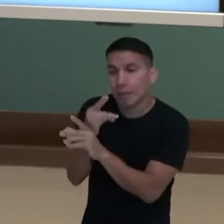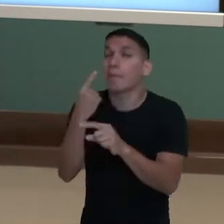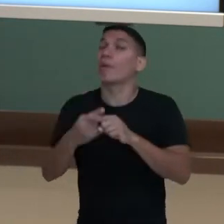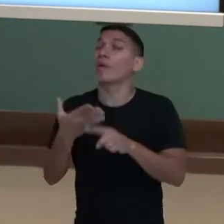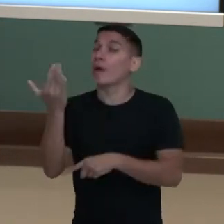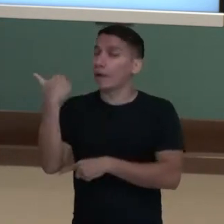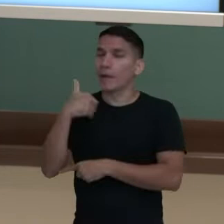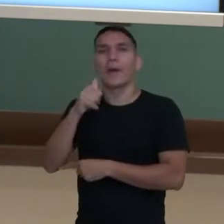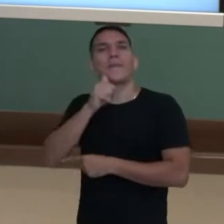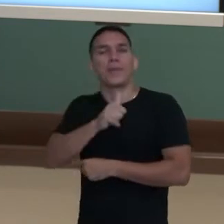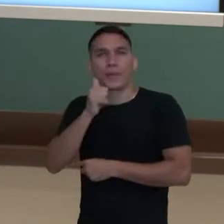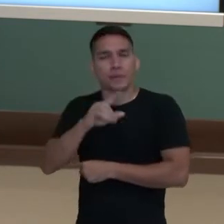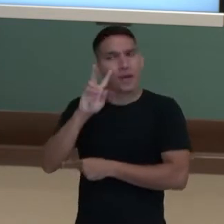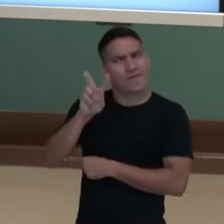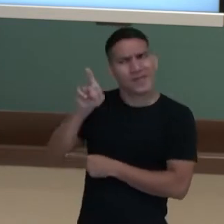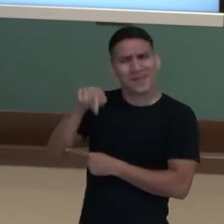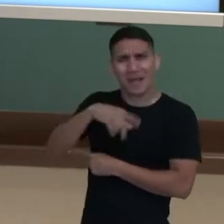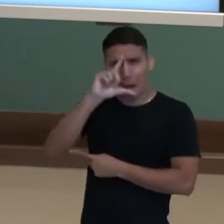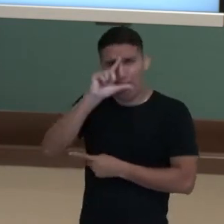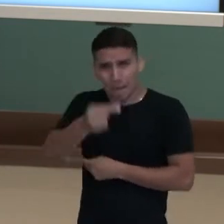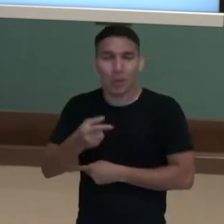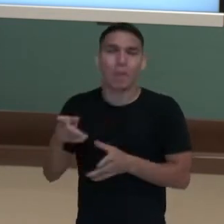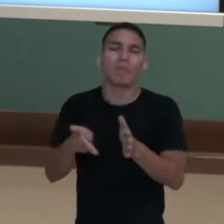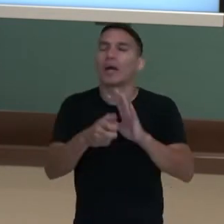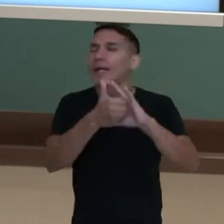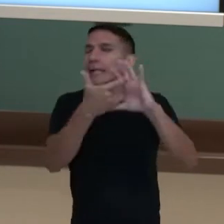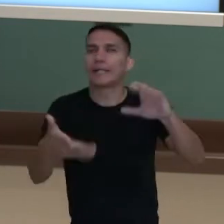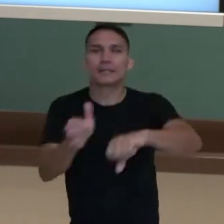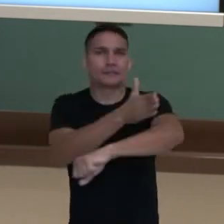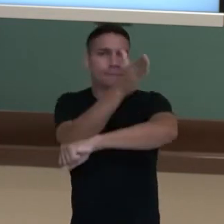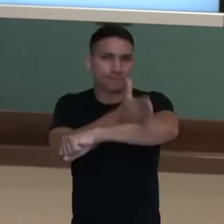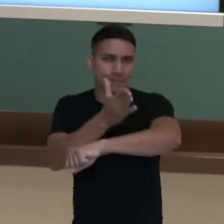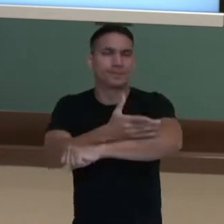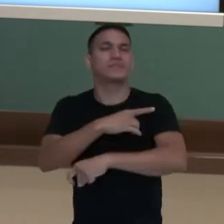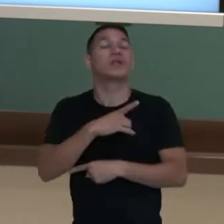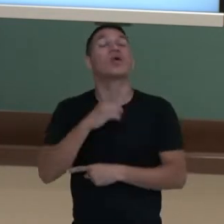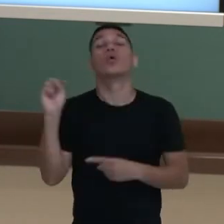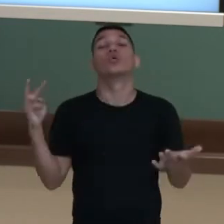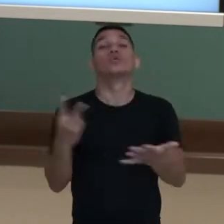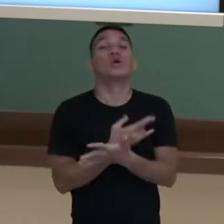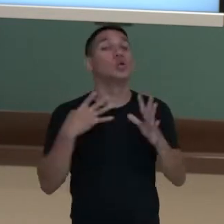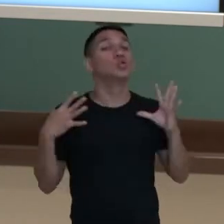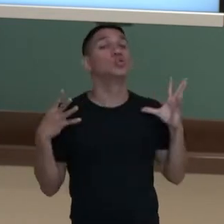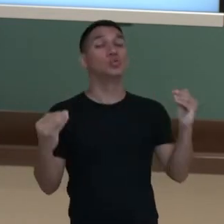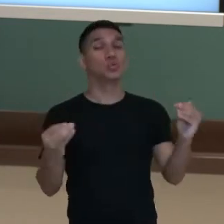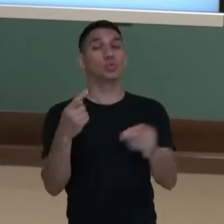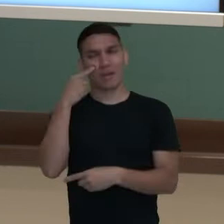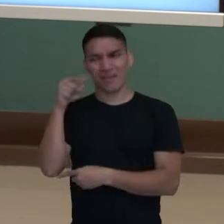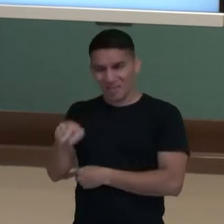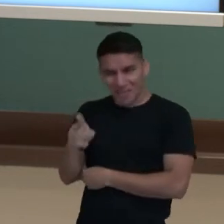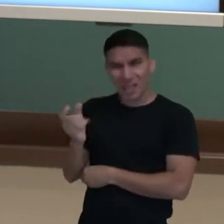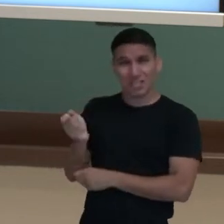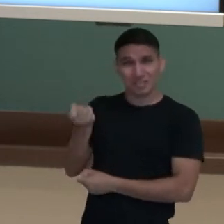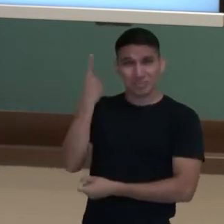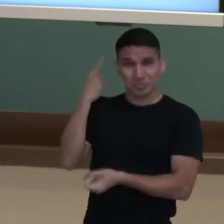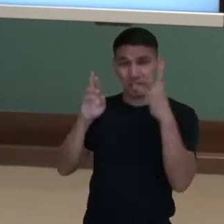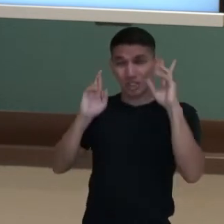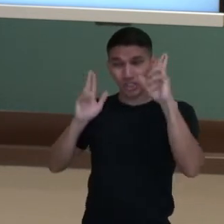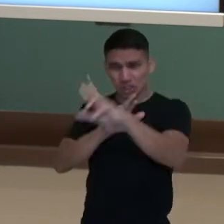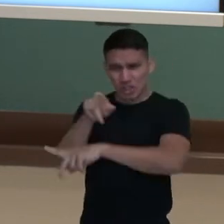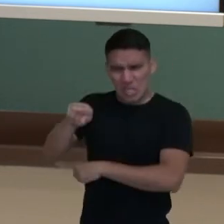como os bruxos é muito característico do período medieval, a todo aquele que era diferente, aquele que